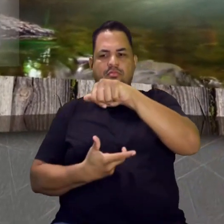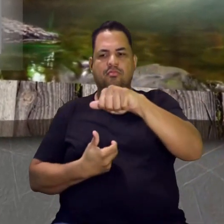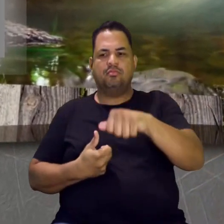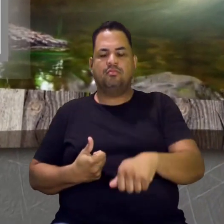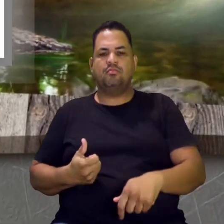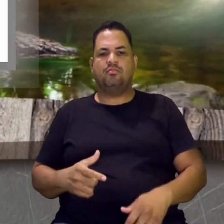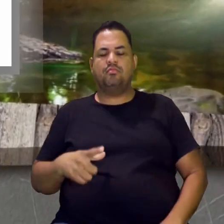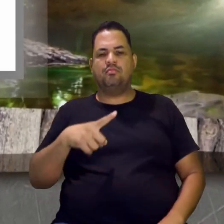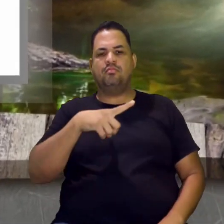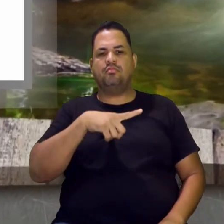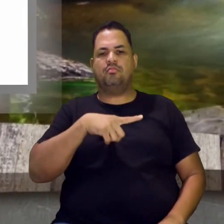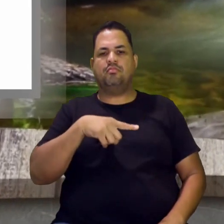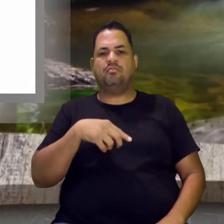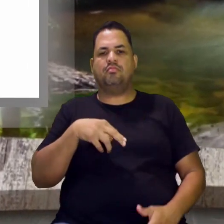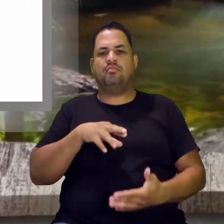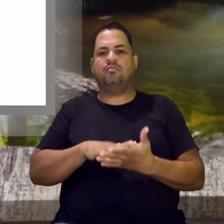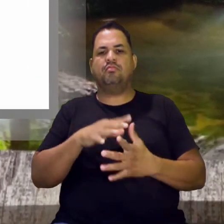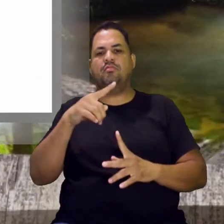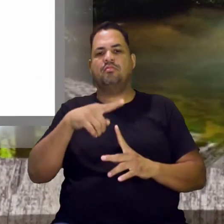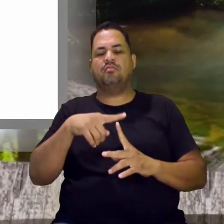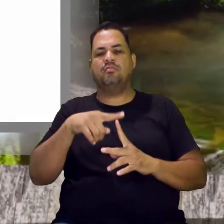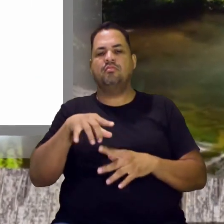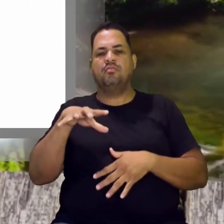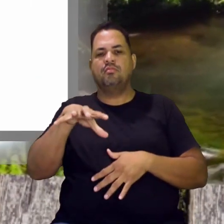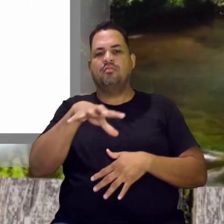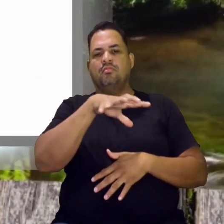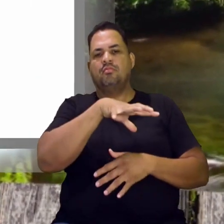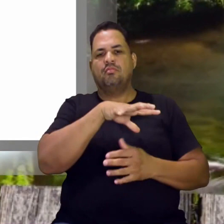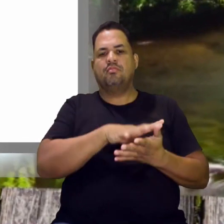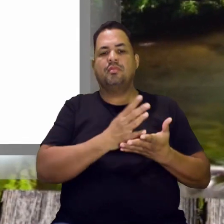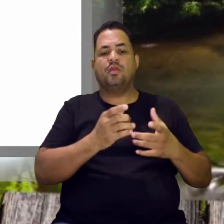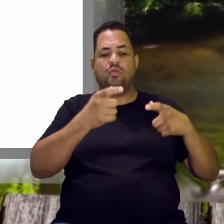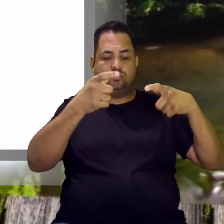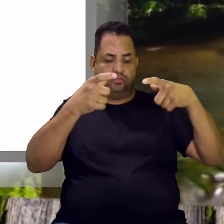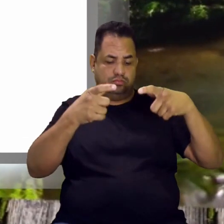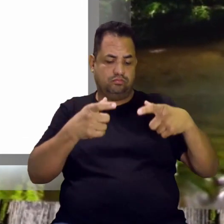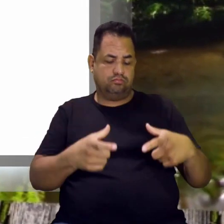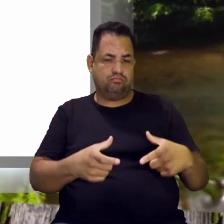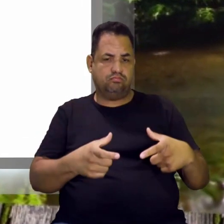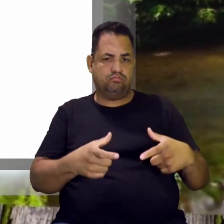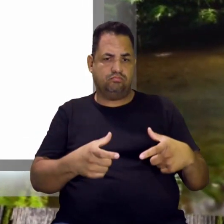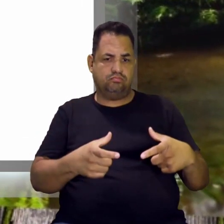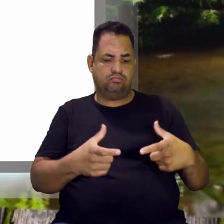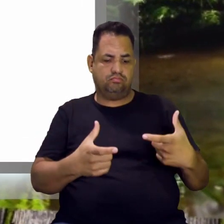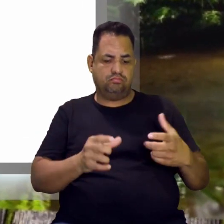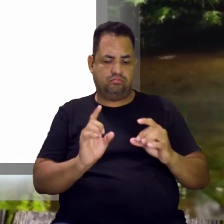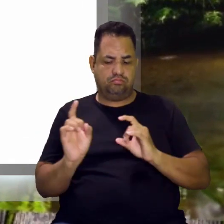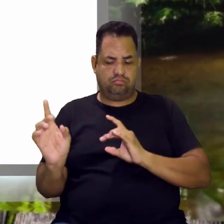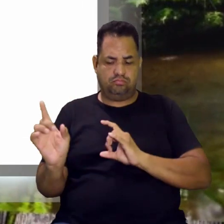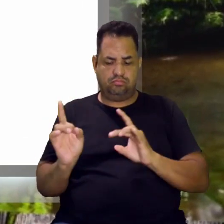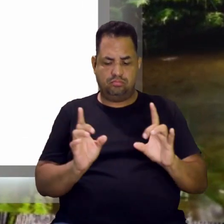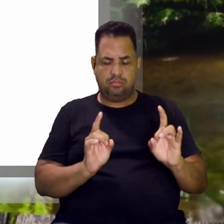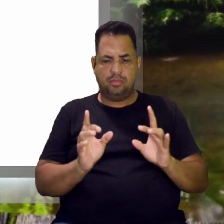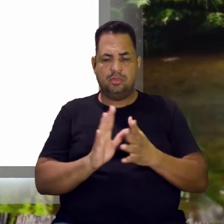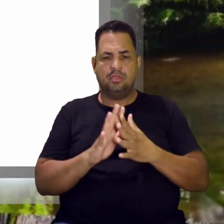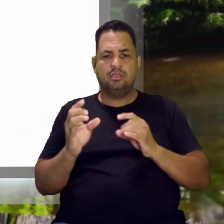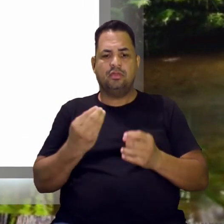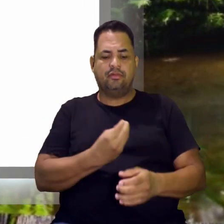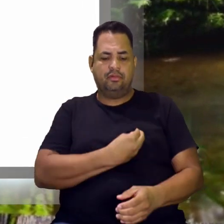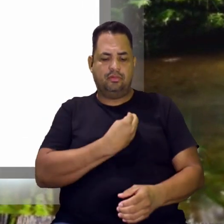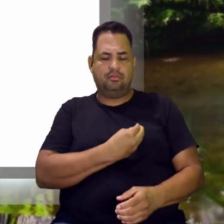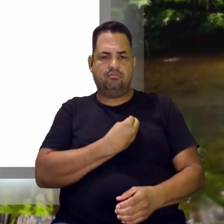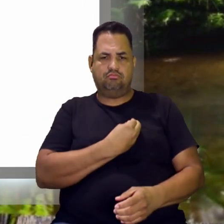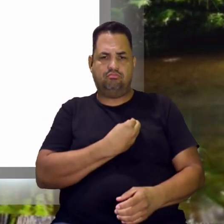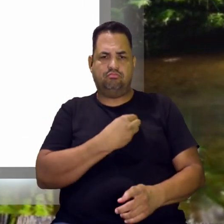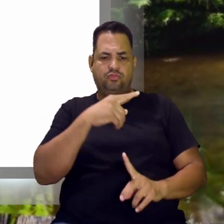ambiente. Esses tipos de ambiente vão funcionar como um habitat, né, para cada tipo de ser vivo,